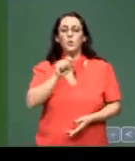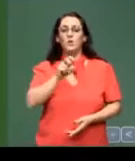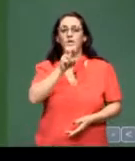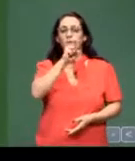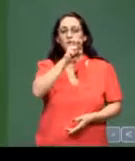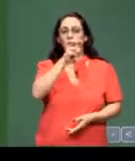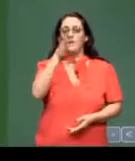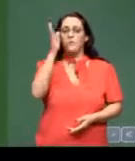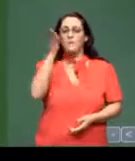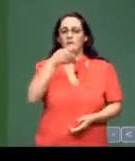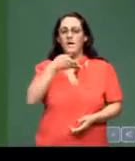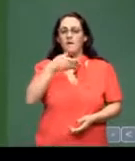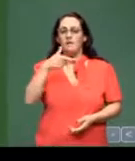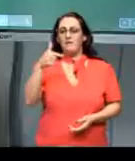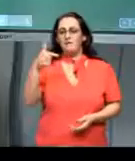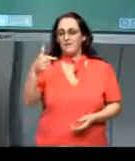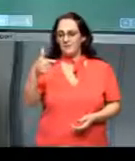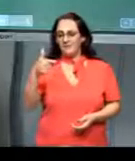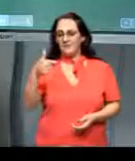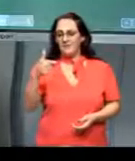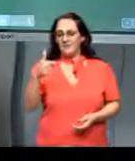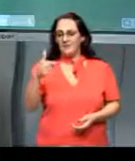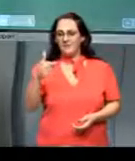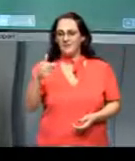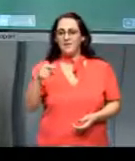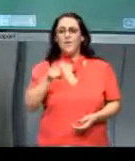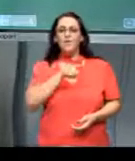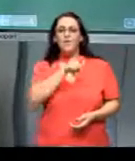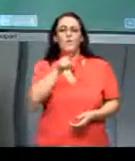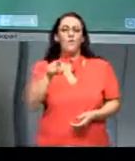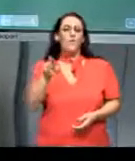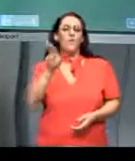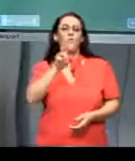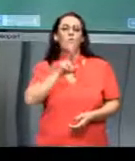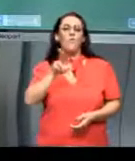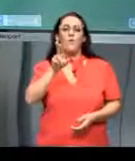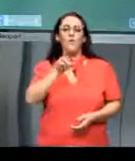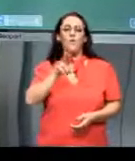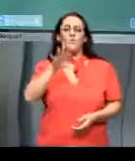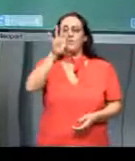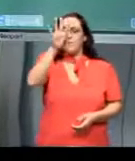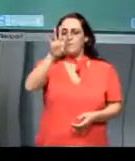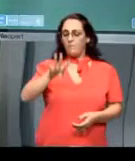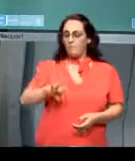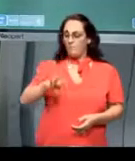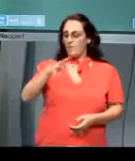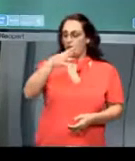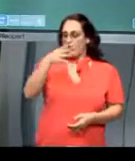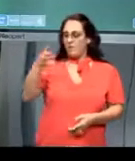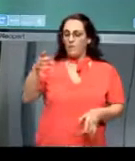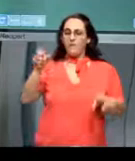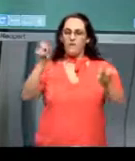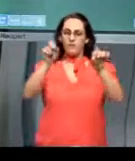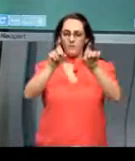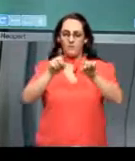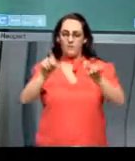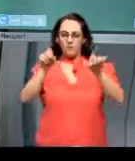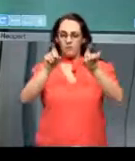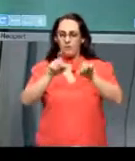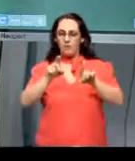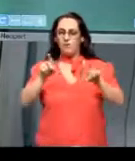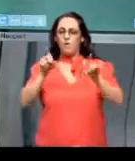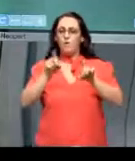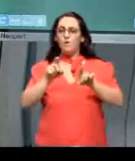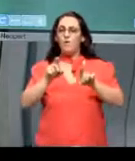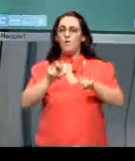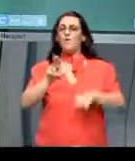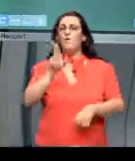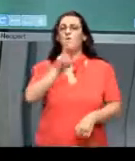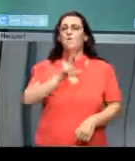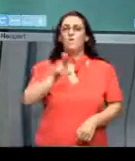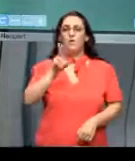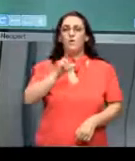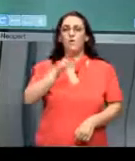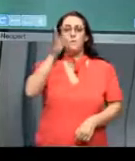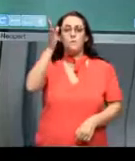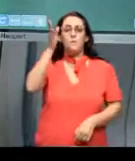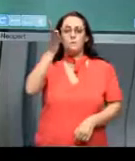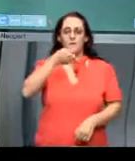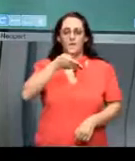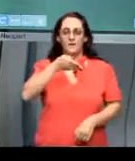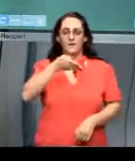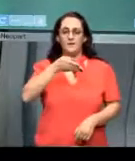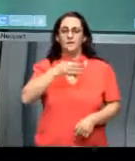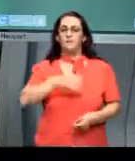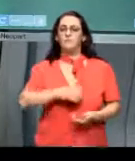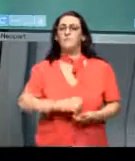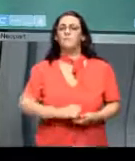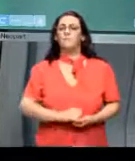for usar aí o Excel, né? Vai fazer uma planilha eletrônica, um cálculo, vai usar a barra de divisão,